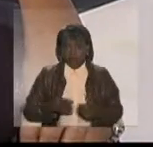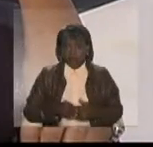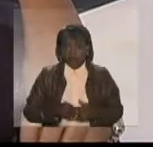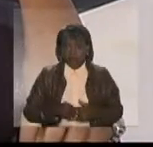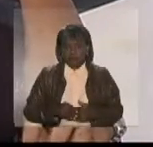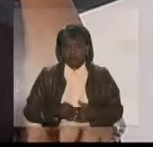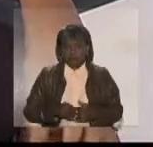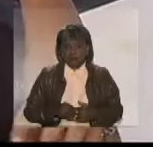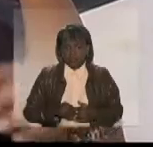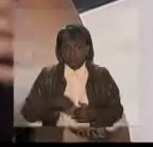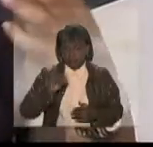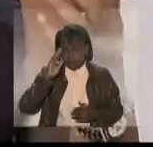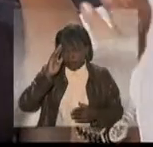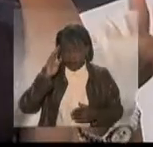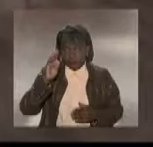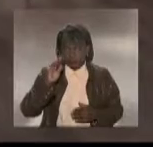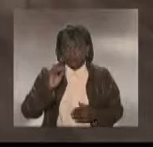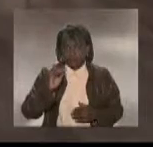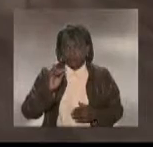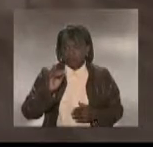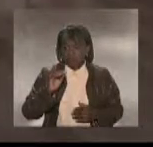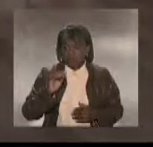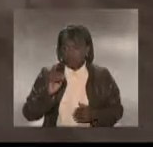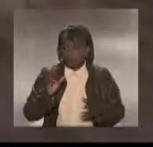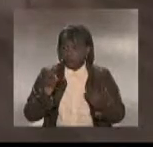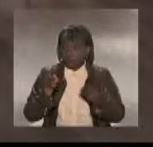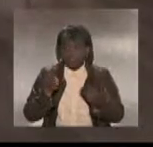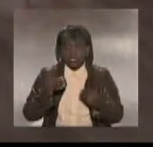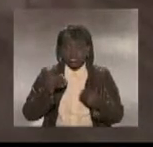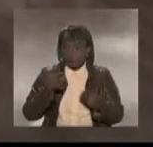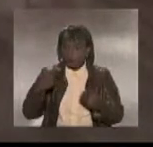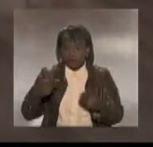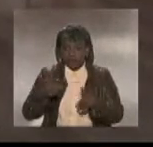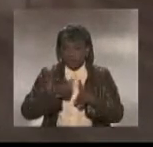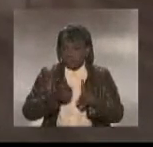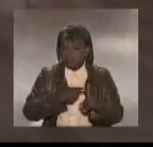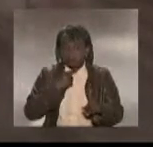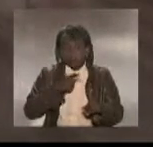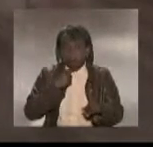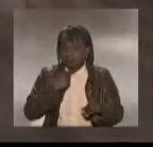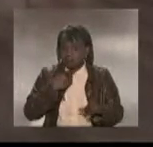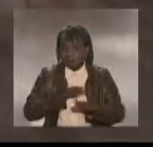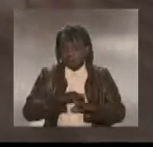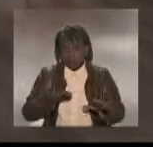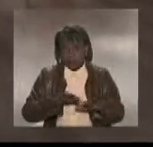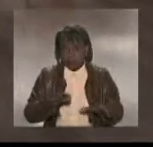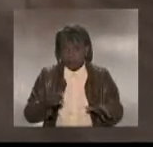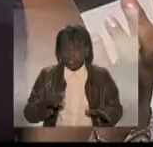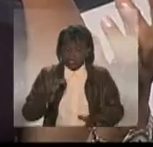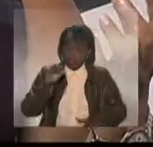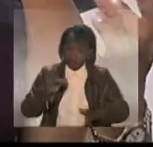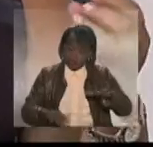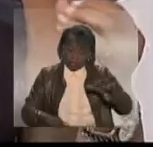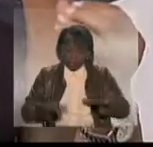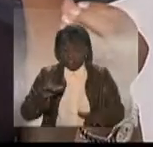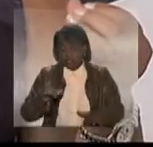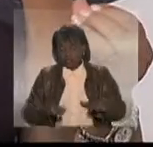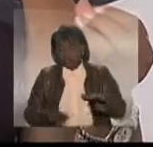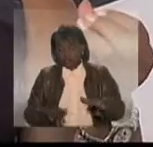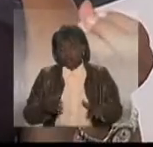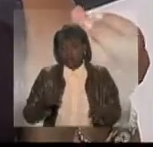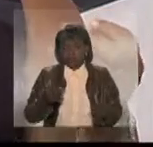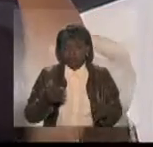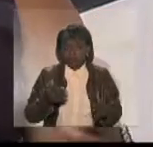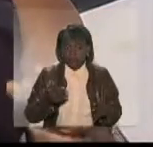mulher. Principalmente. Muitas não podem mais. Oi? Muitas não podem mais ter filhos. Dependendo